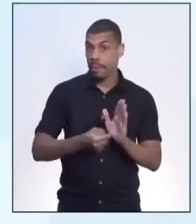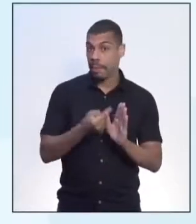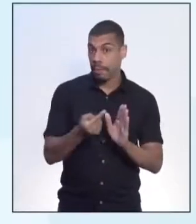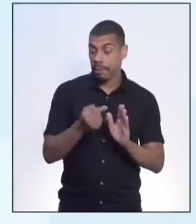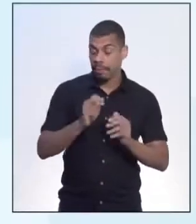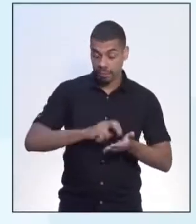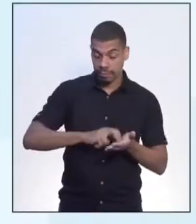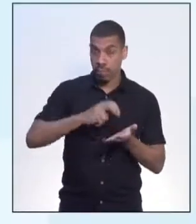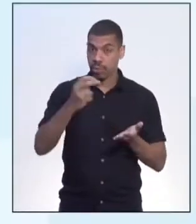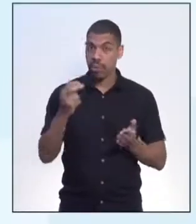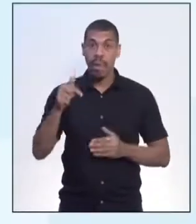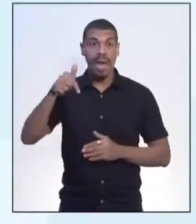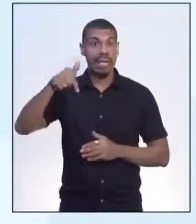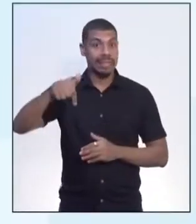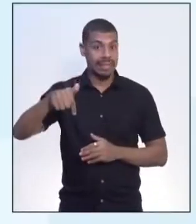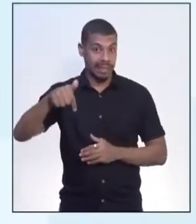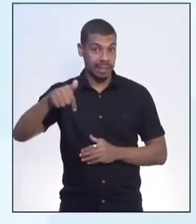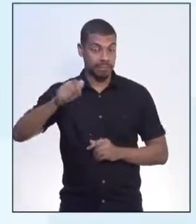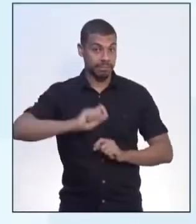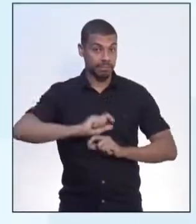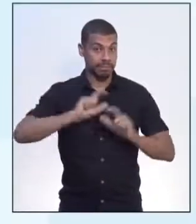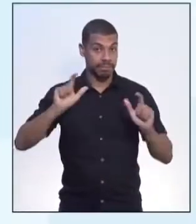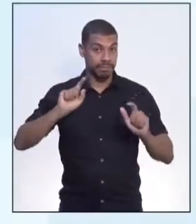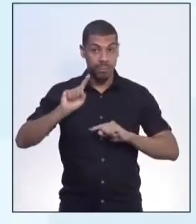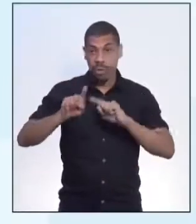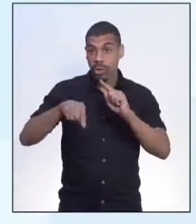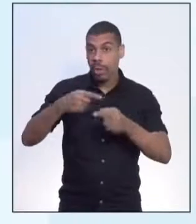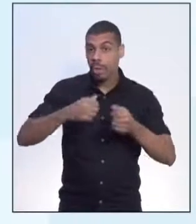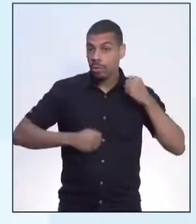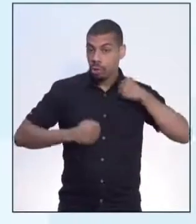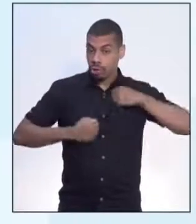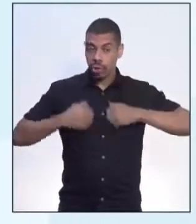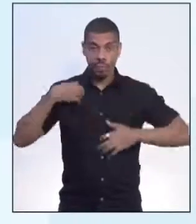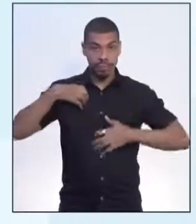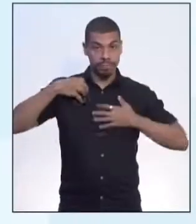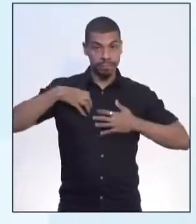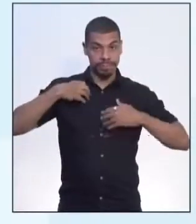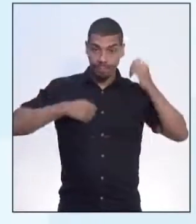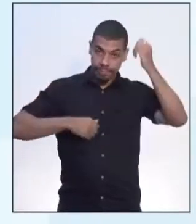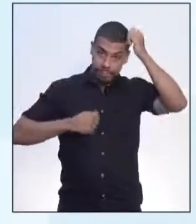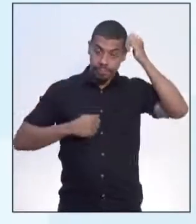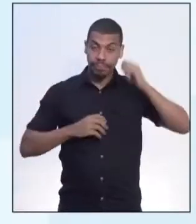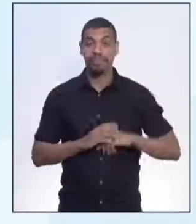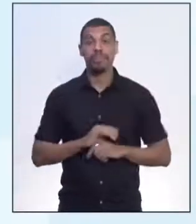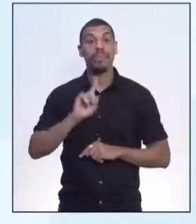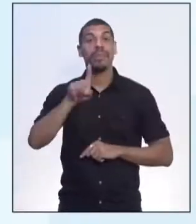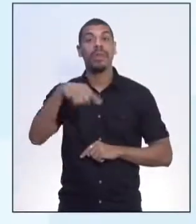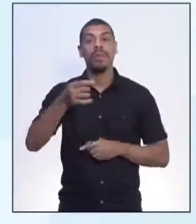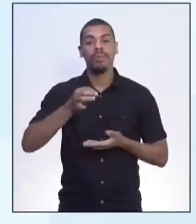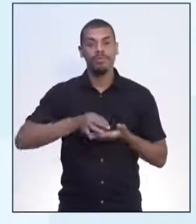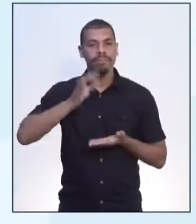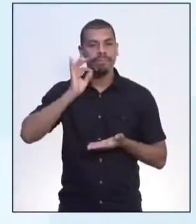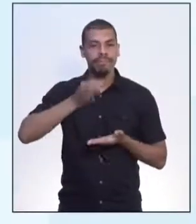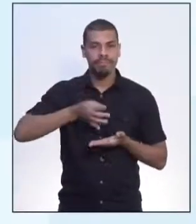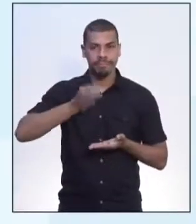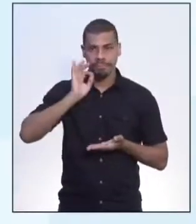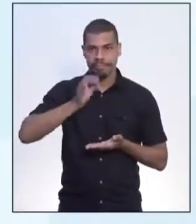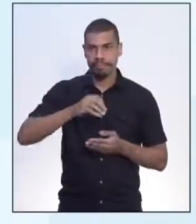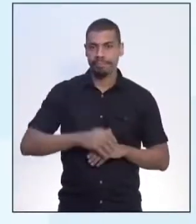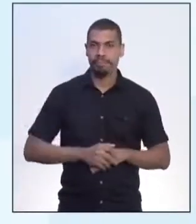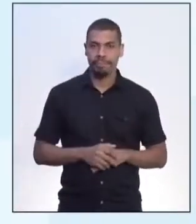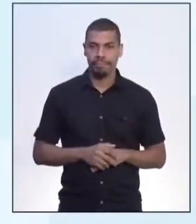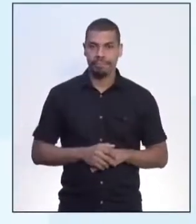tomou um banho. Então, and I have breakfast. E eu tomo café da manhã. Olha, ele tomou